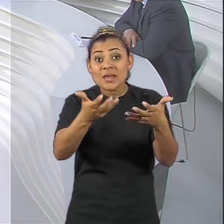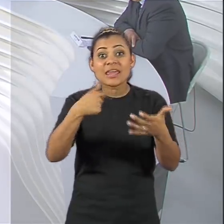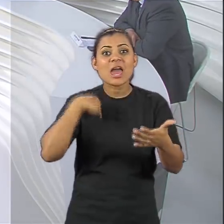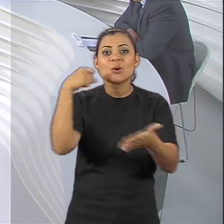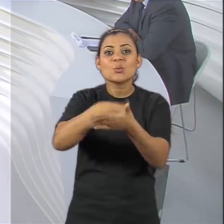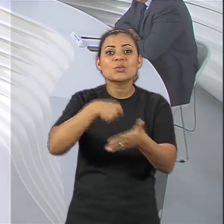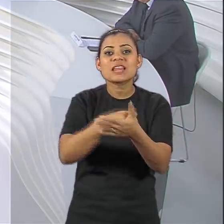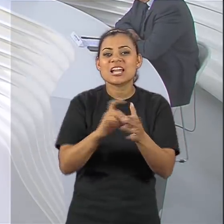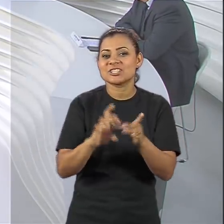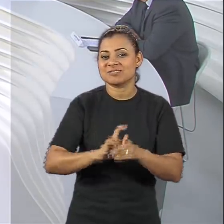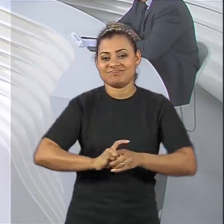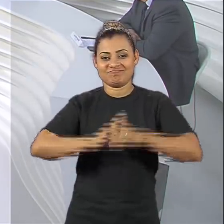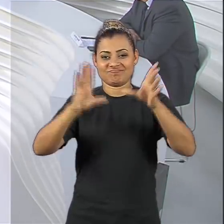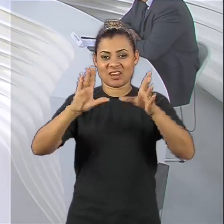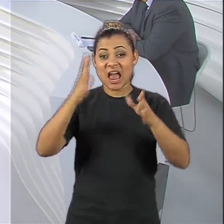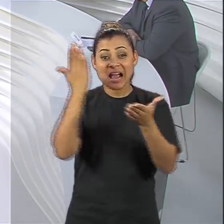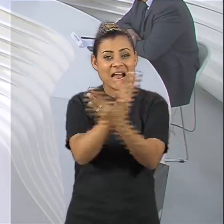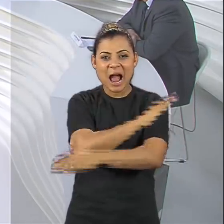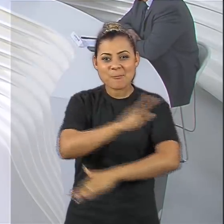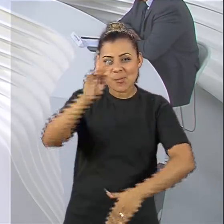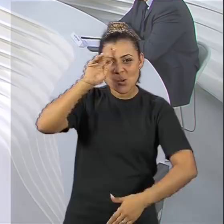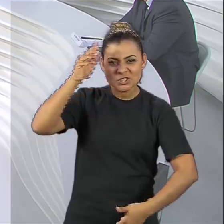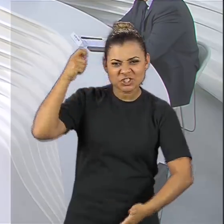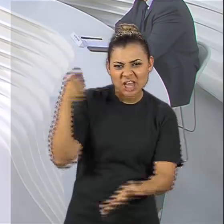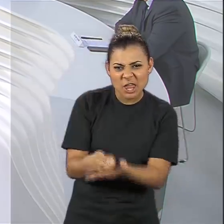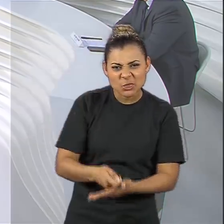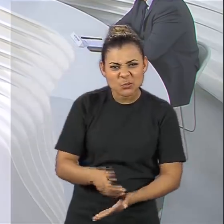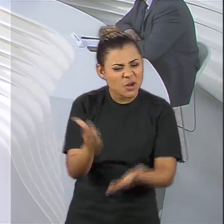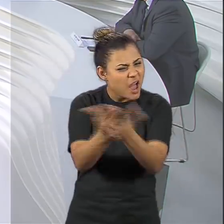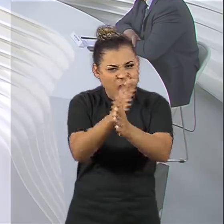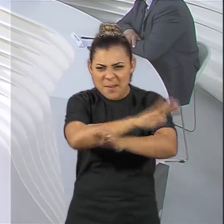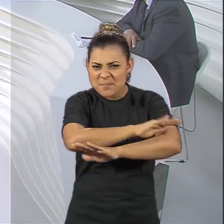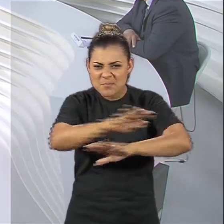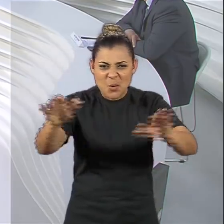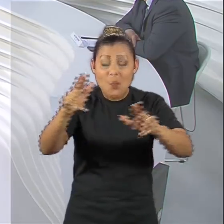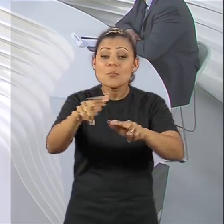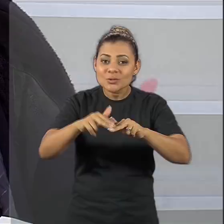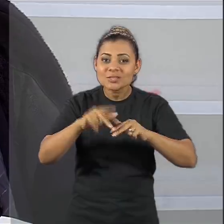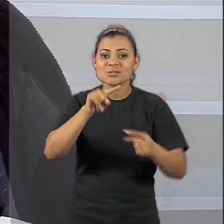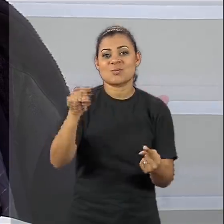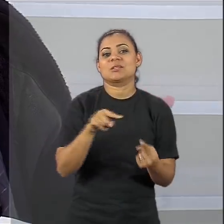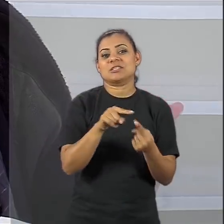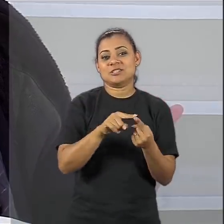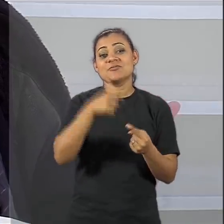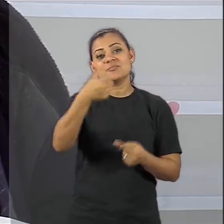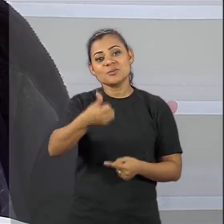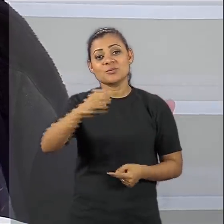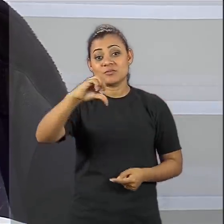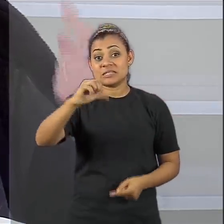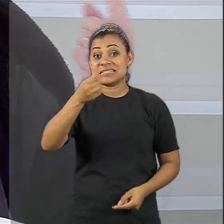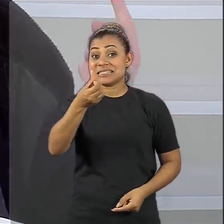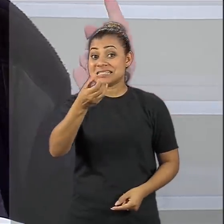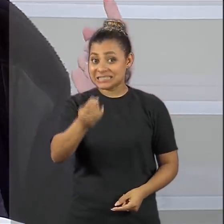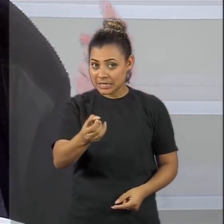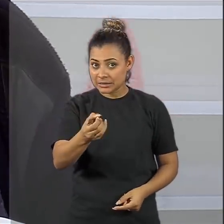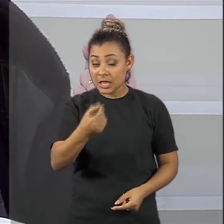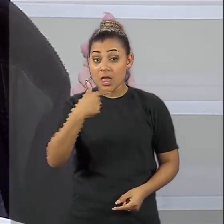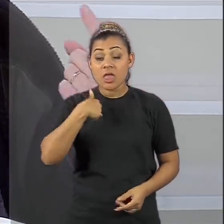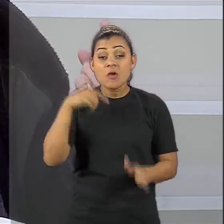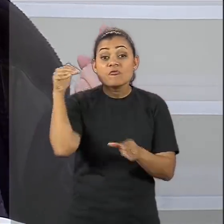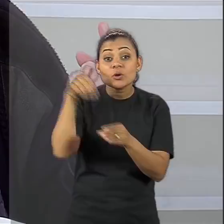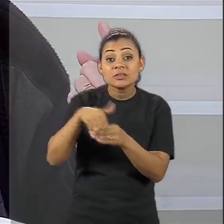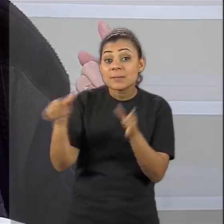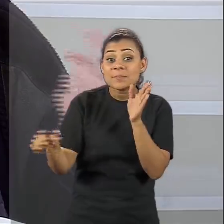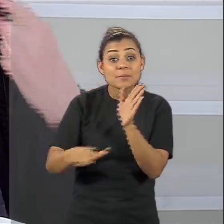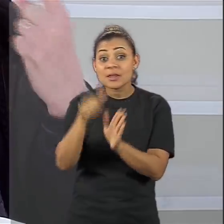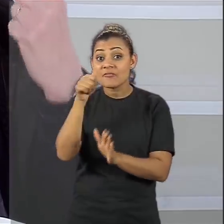a votar depois de 29 anos da eleição presidencial direta anterior, que foi em 1960. Eu fui votar pela primeira vez